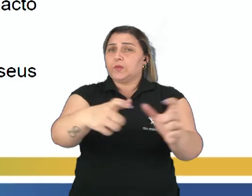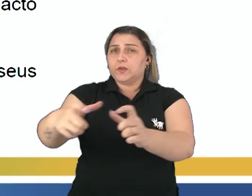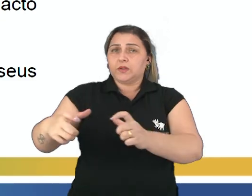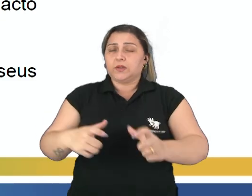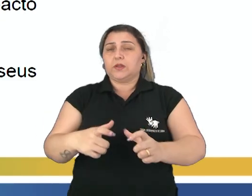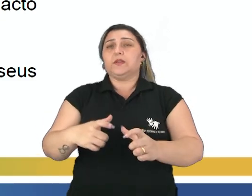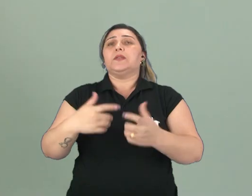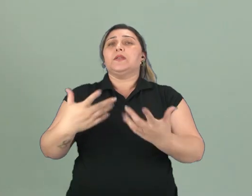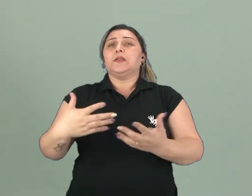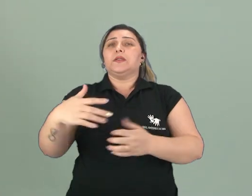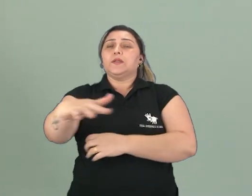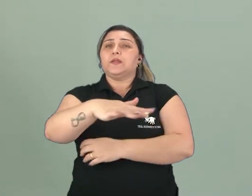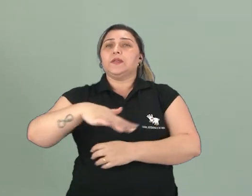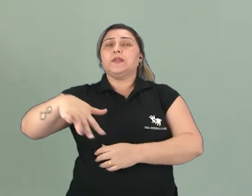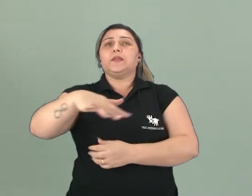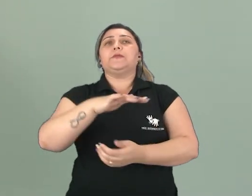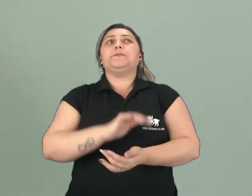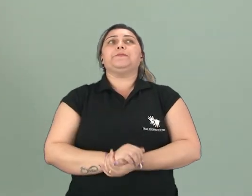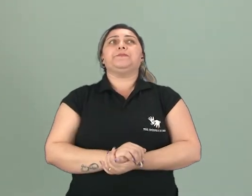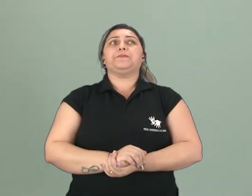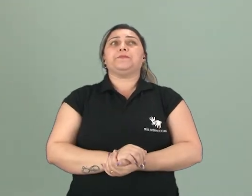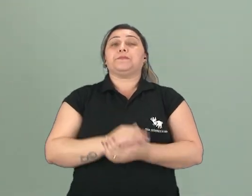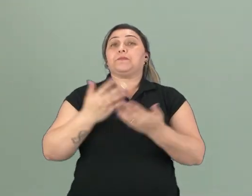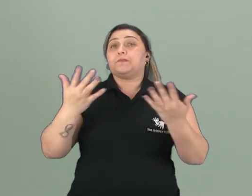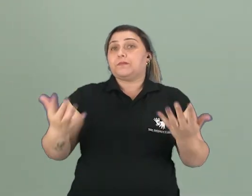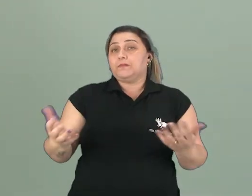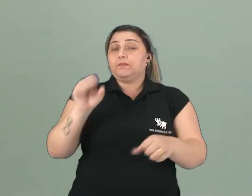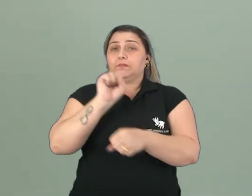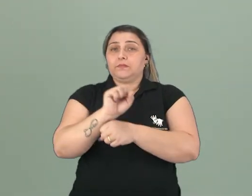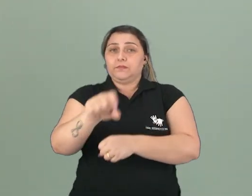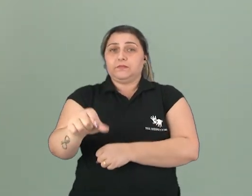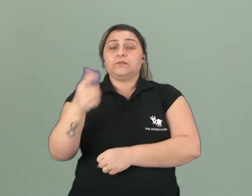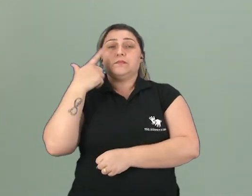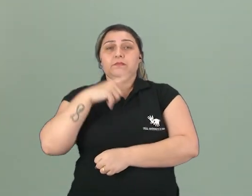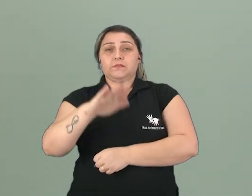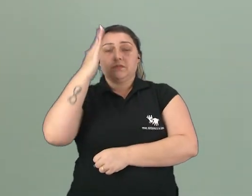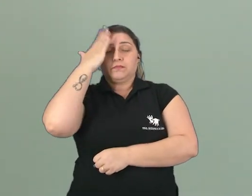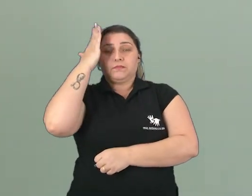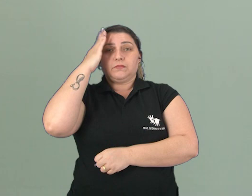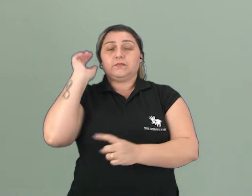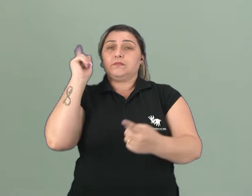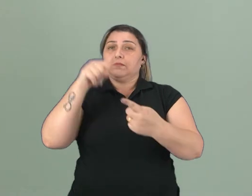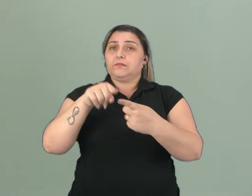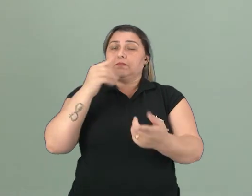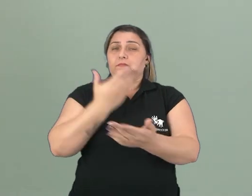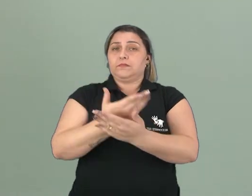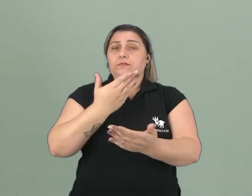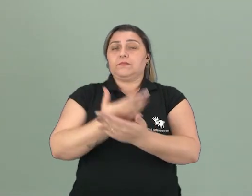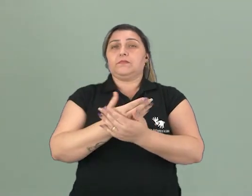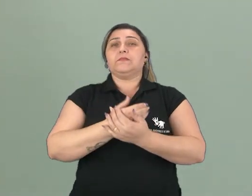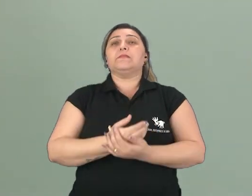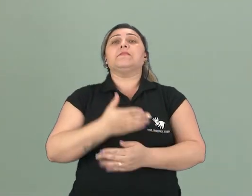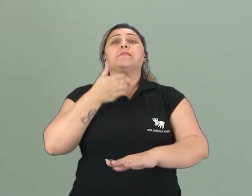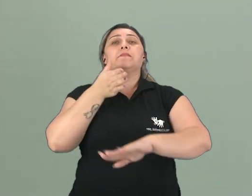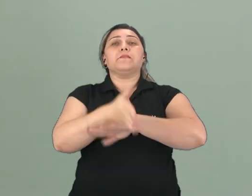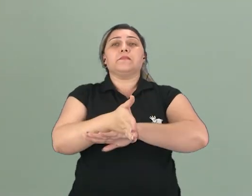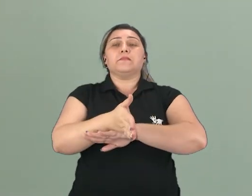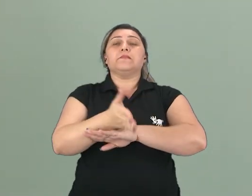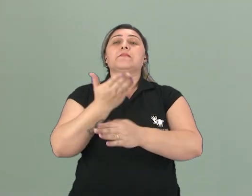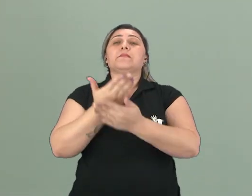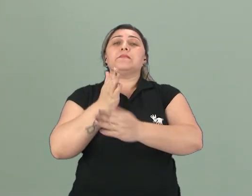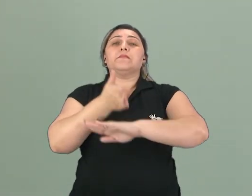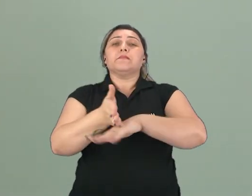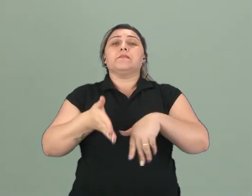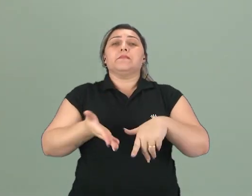todos esses aspectos da sociedade. Então é isso, eu espero que vocês tenham conseguido compreender os objetivos da nossa aula. Para ter acesso a essa aula